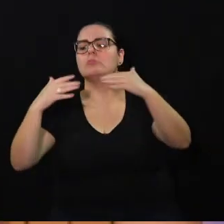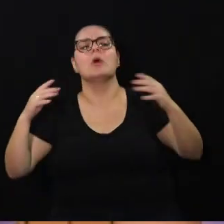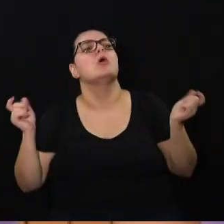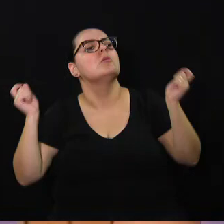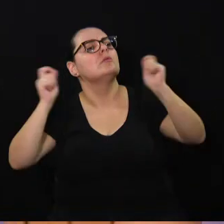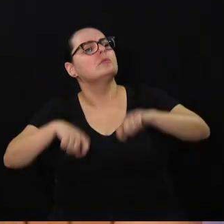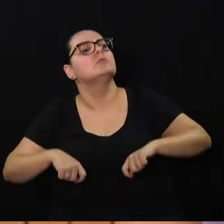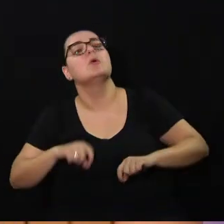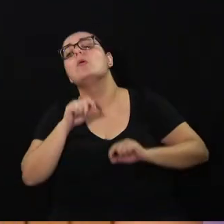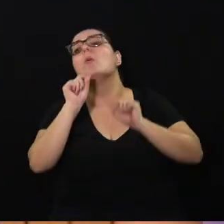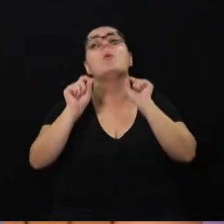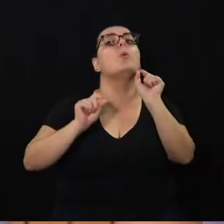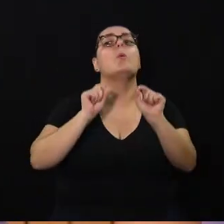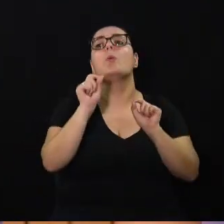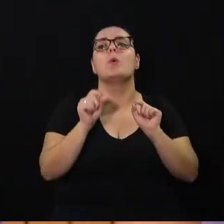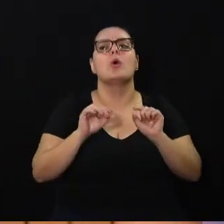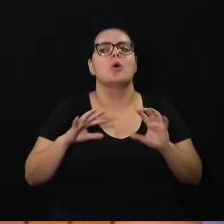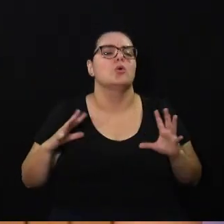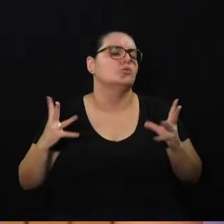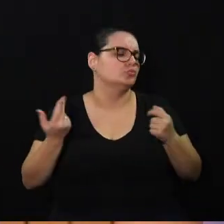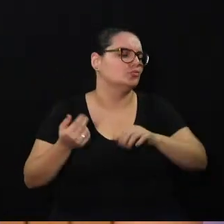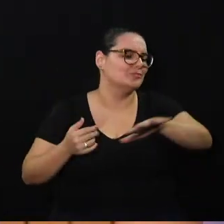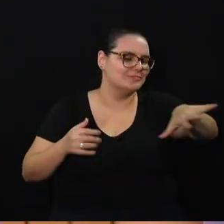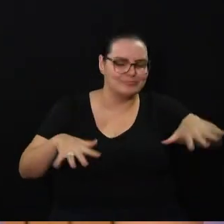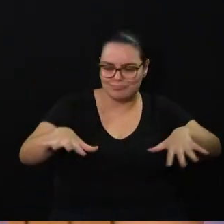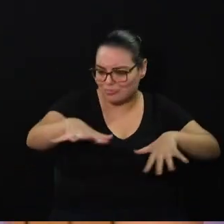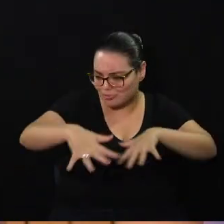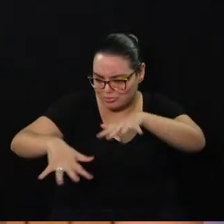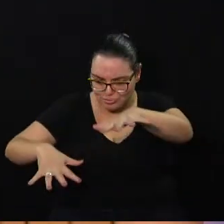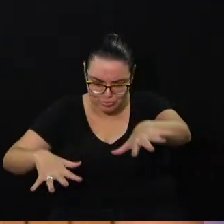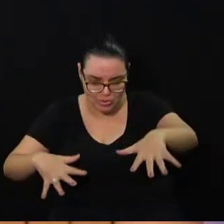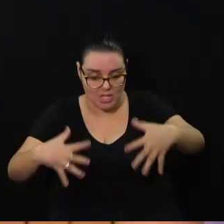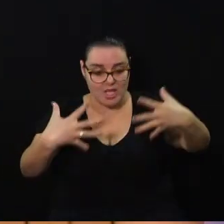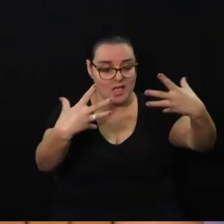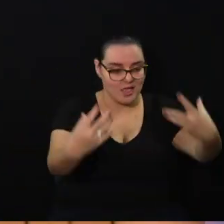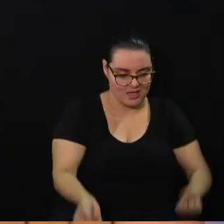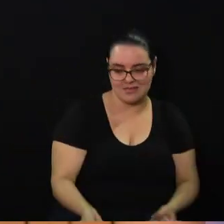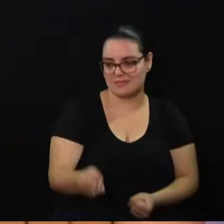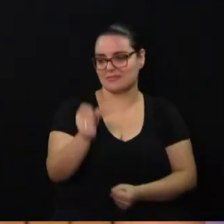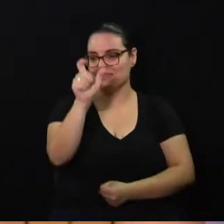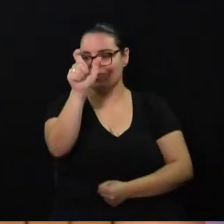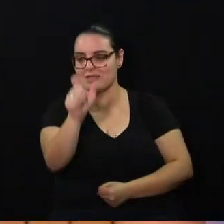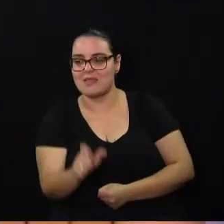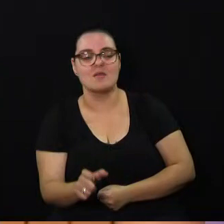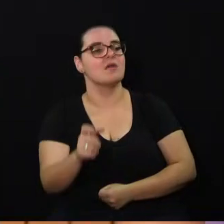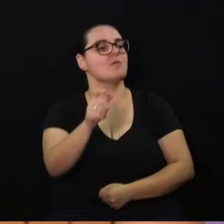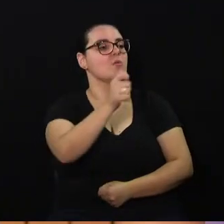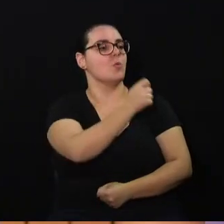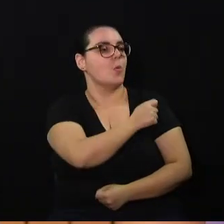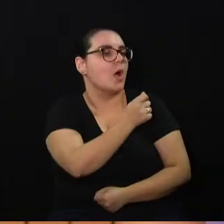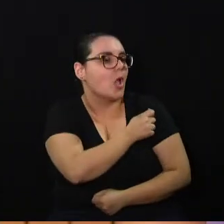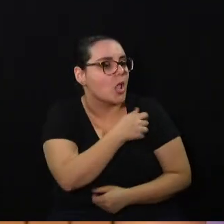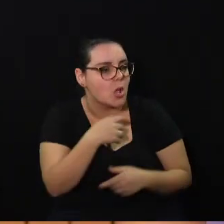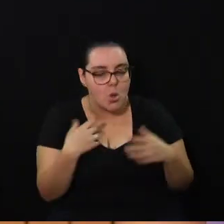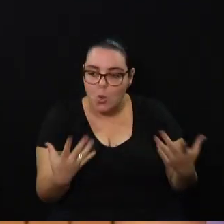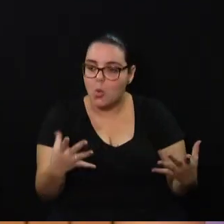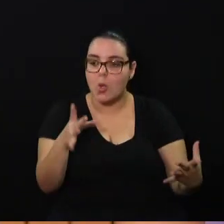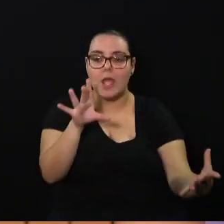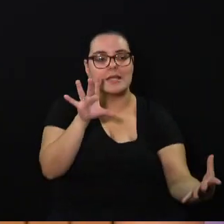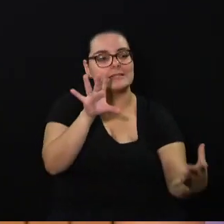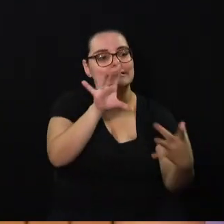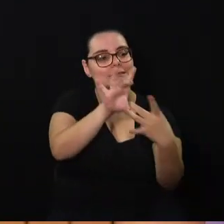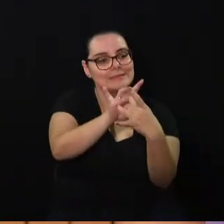em todas as esferas que atendem ali o aluno que estão diretamente ligadas a eles